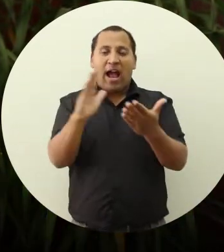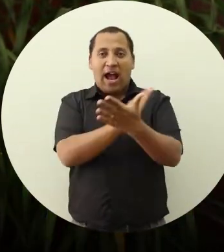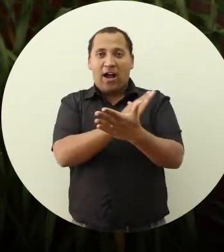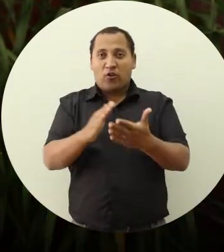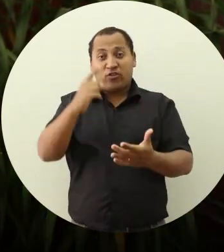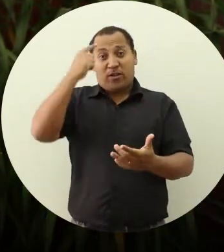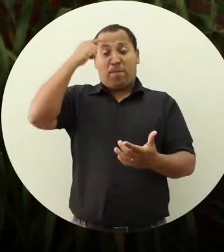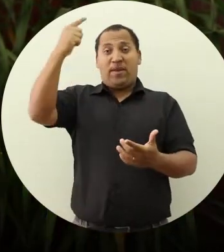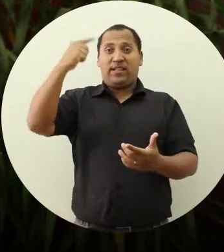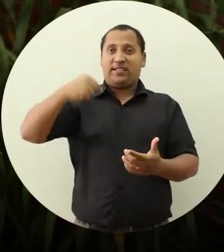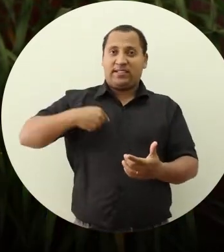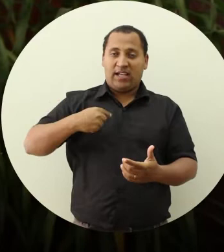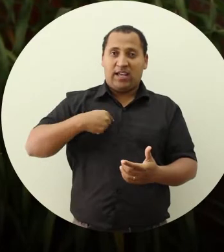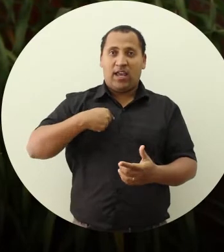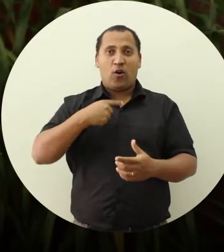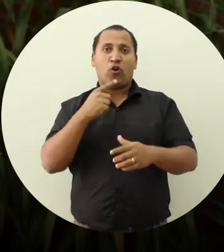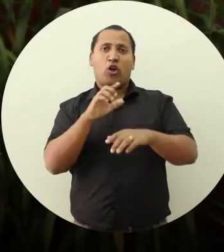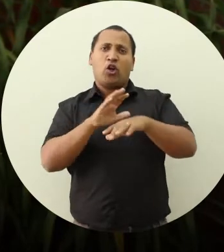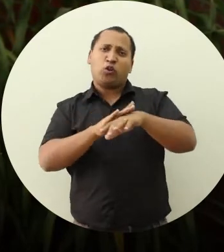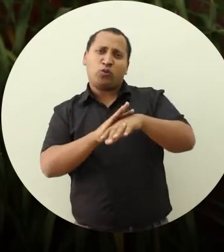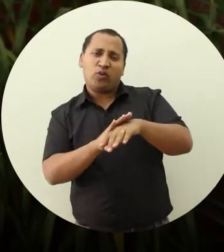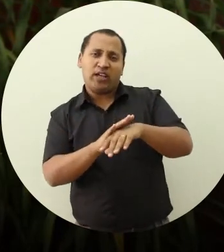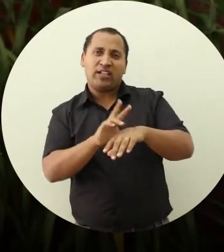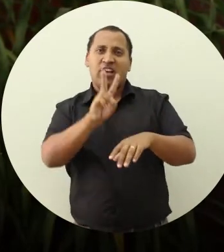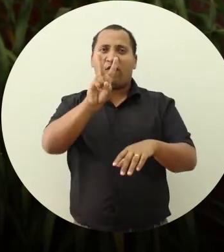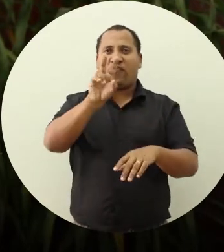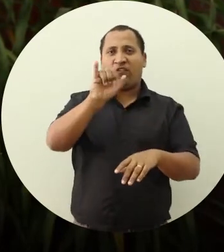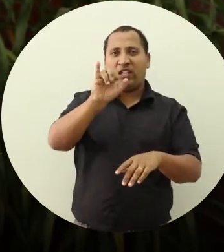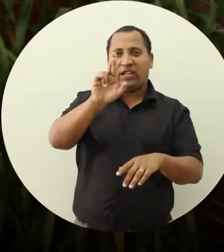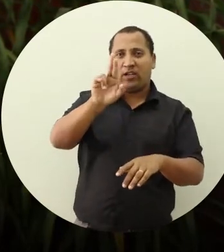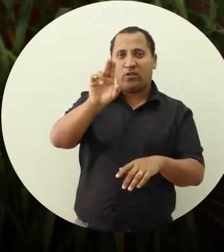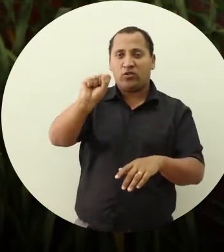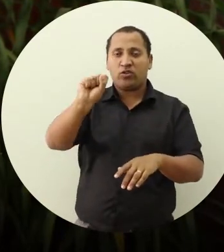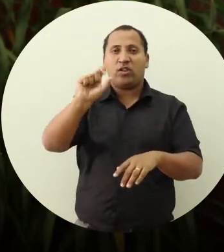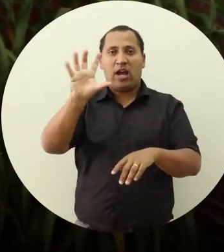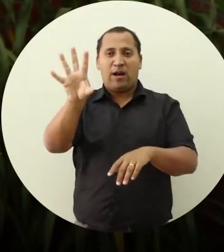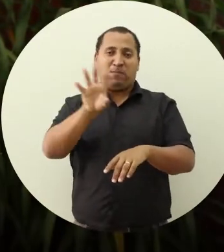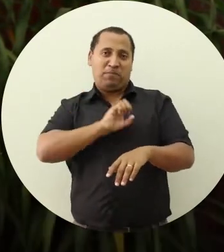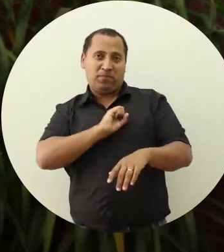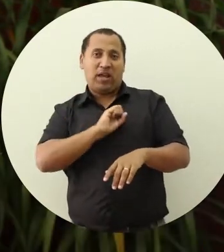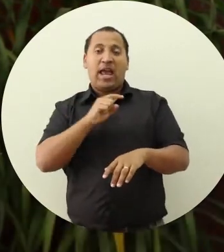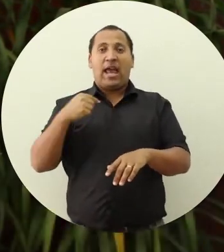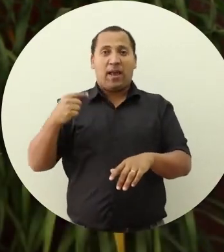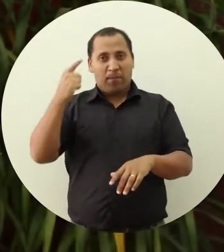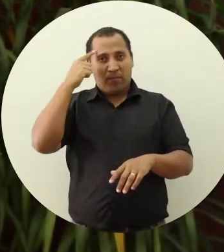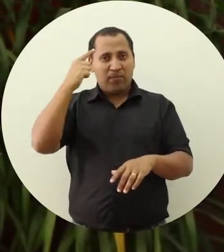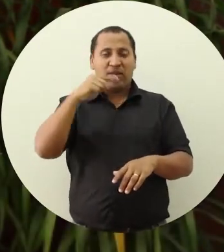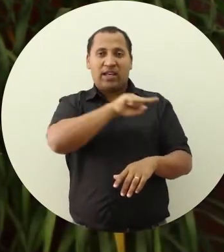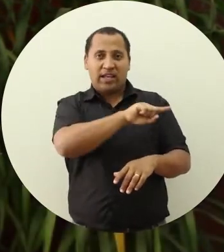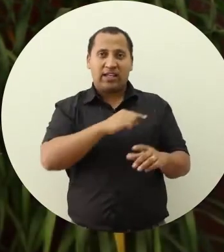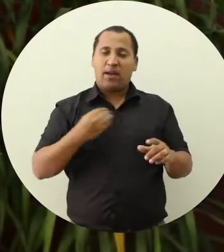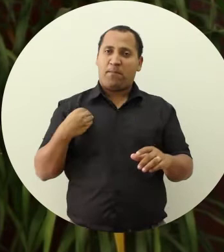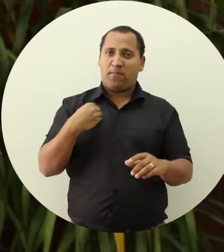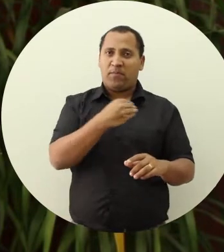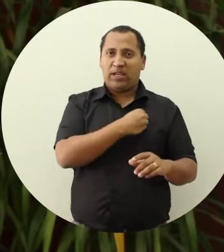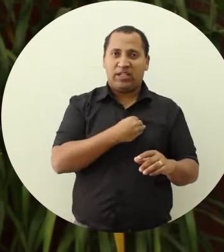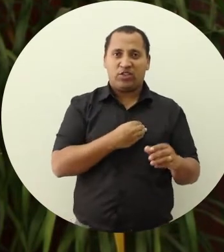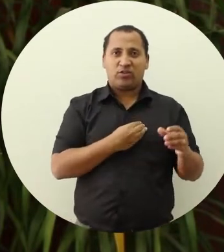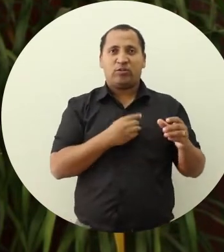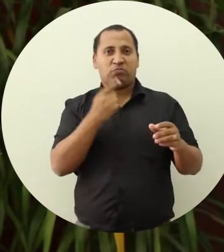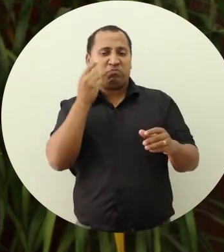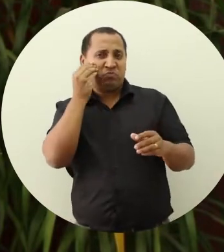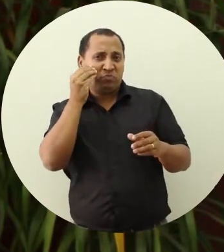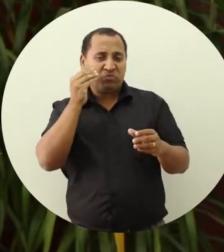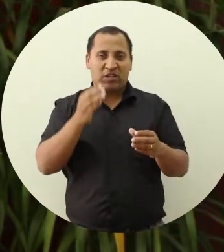acreditam estar infectados por algum vírus, alguma bactéria ou por algum parasita. Às vezes o paciente traz para o médico ver